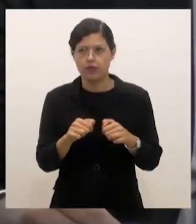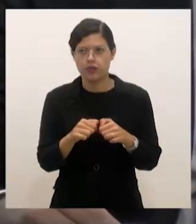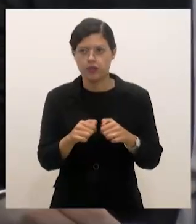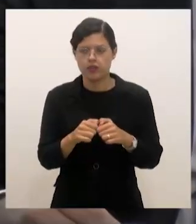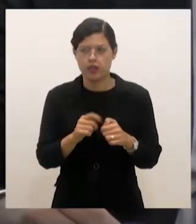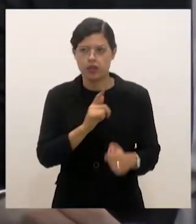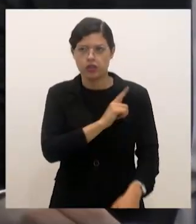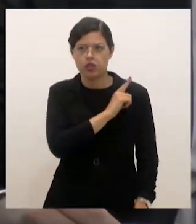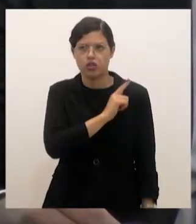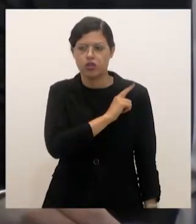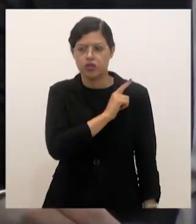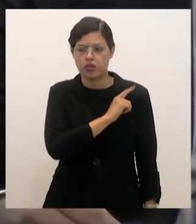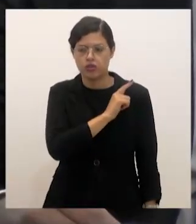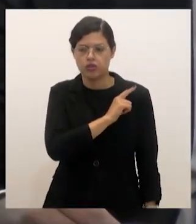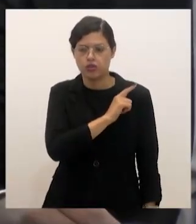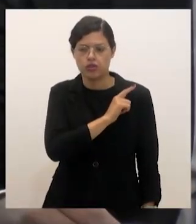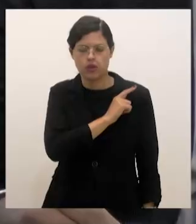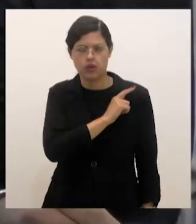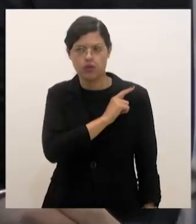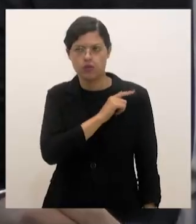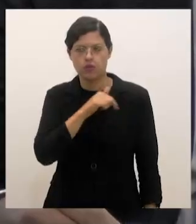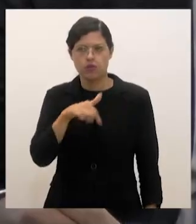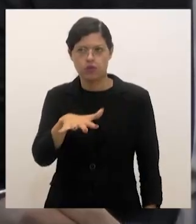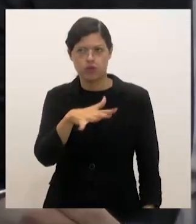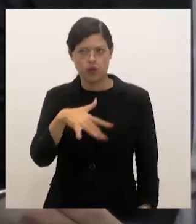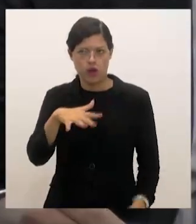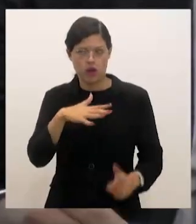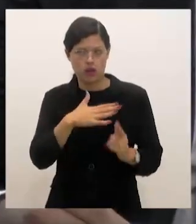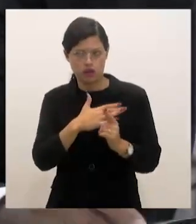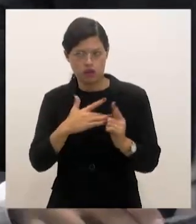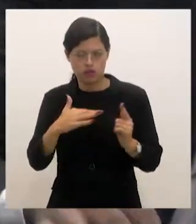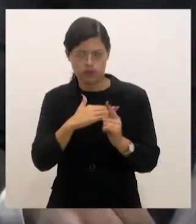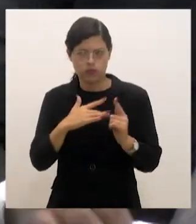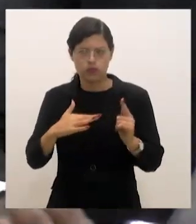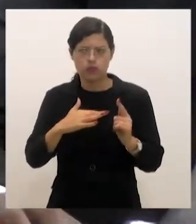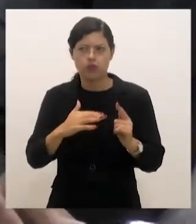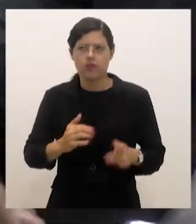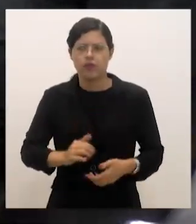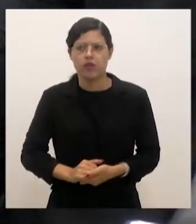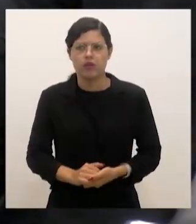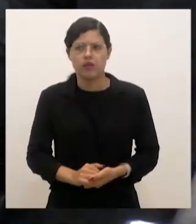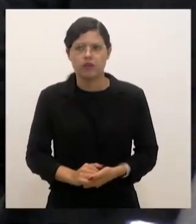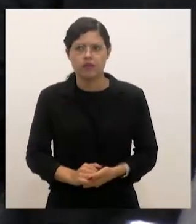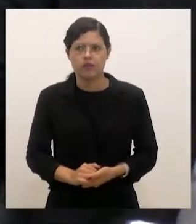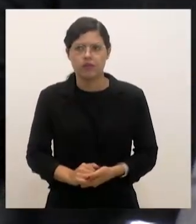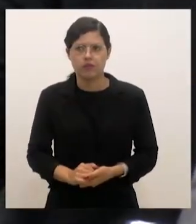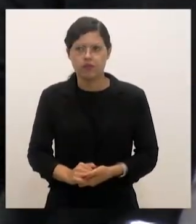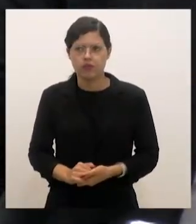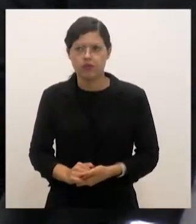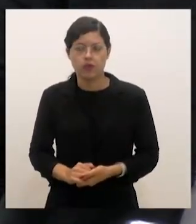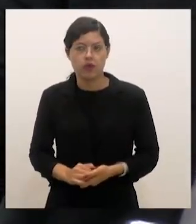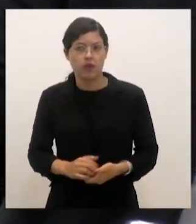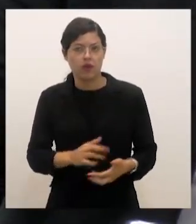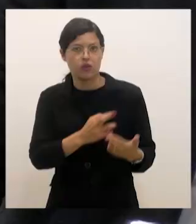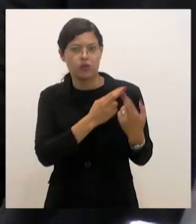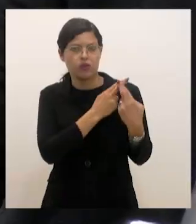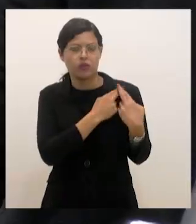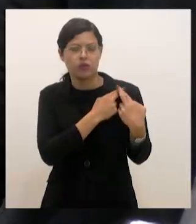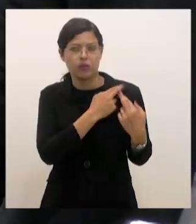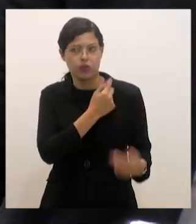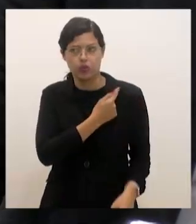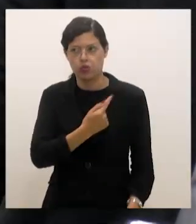a gestão do tráfego na Baía de Guanabara. E caberia ao governo do